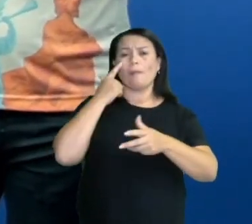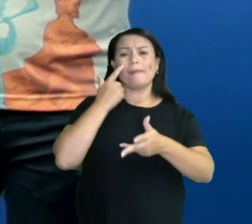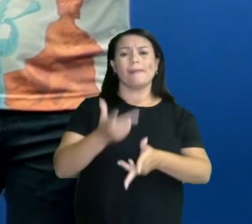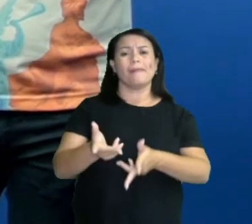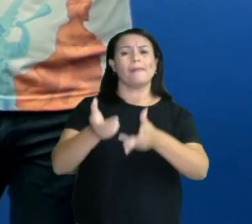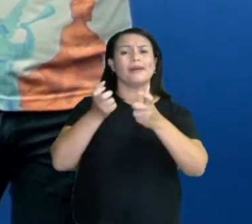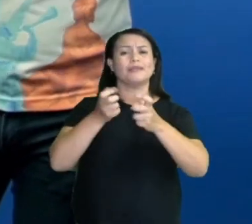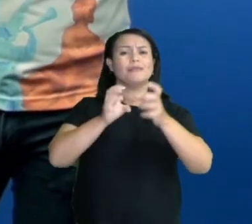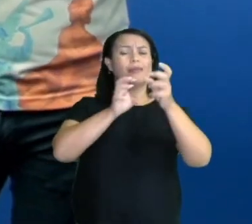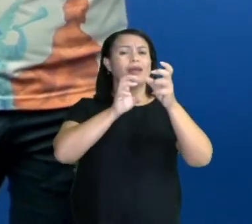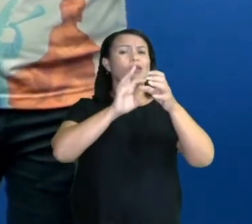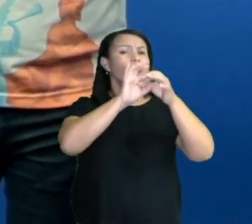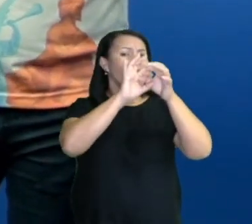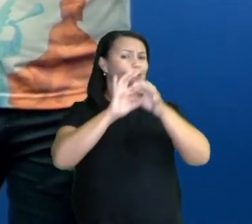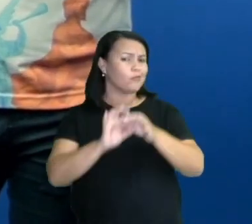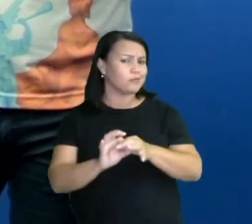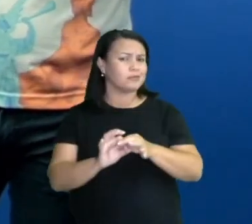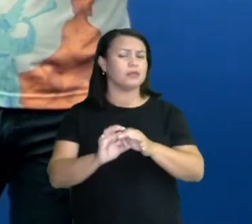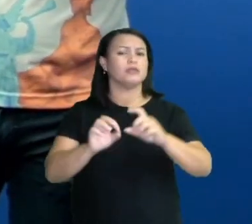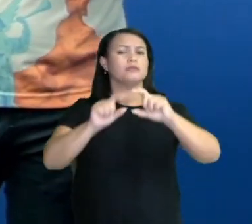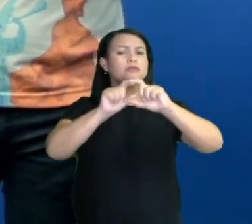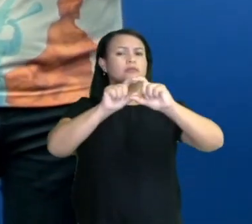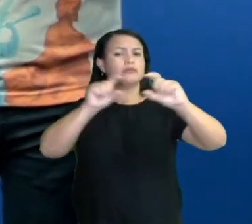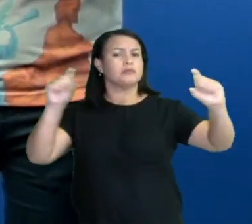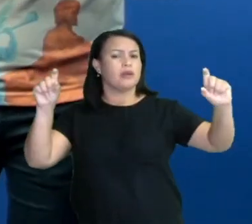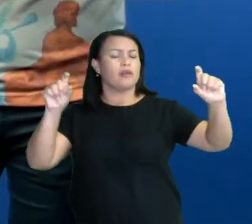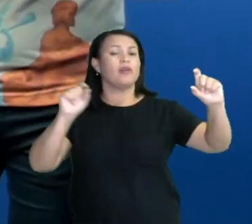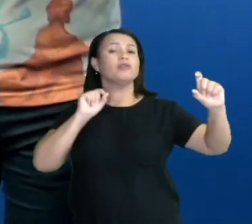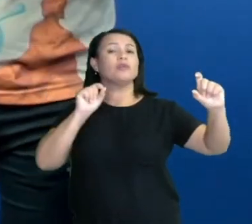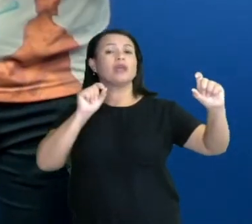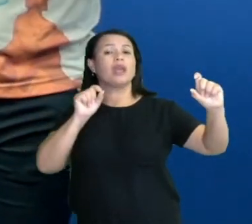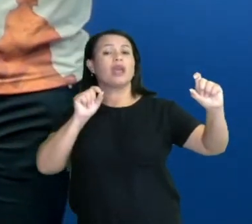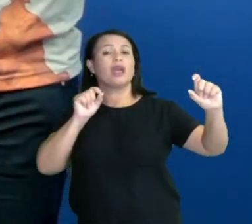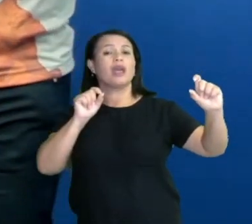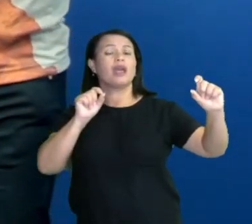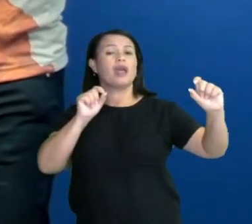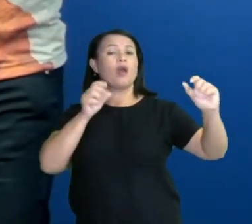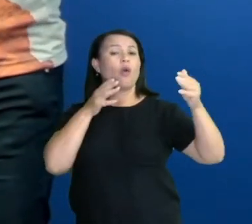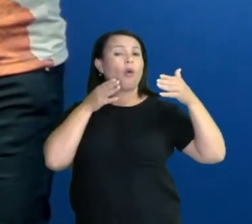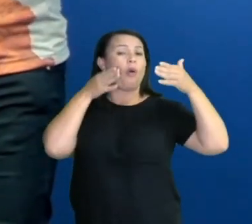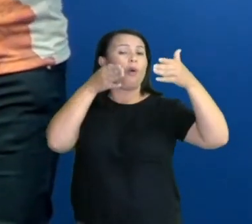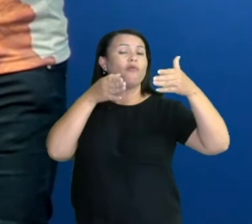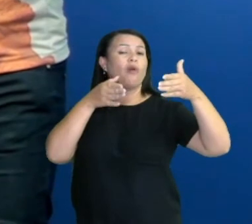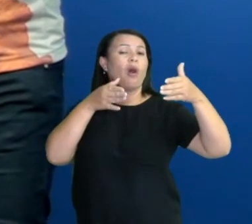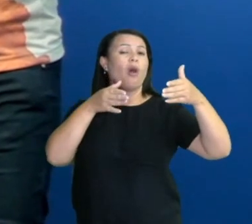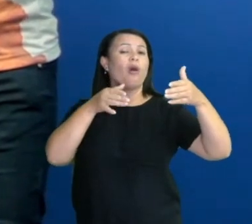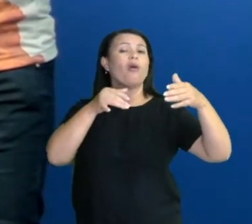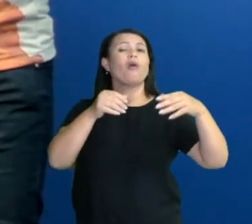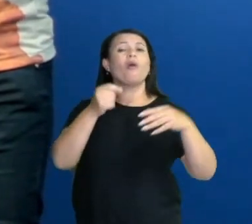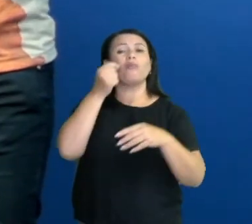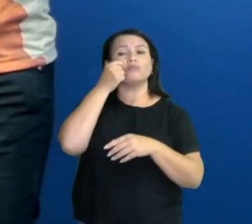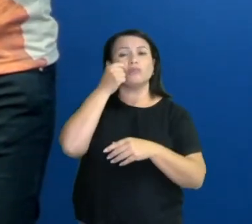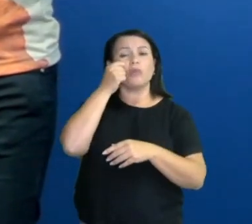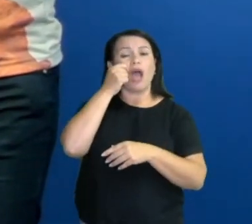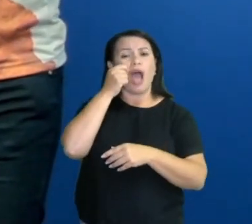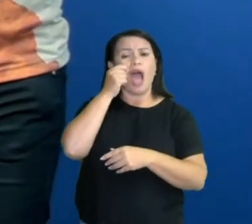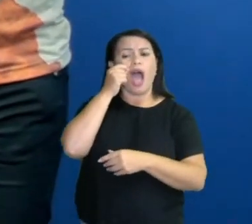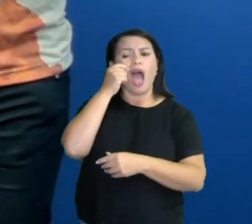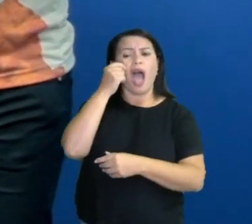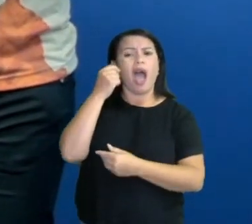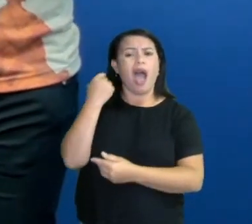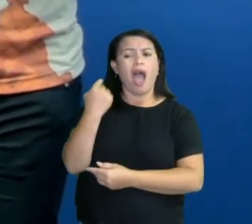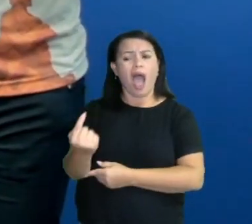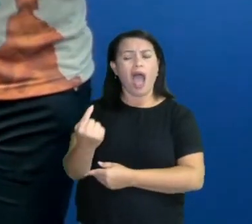Perceber no contexto da frase quando ele está se referindo à espécie do rato, à população dos ratos ou simplesmente